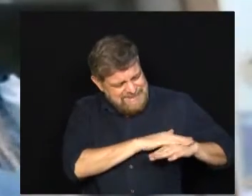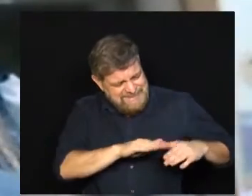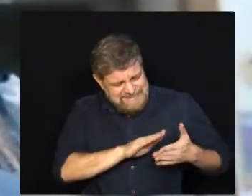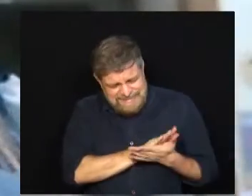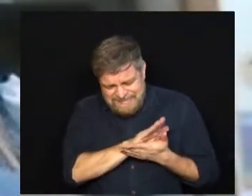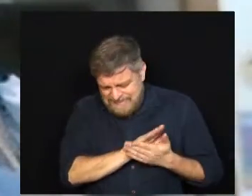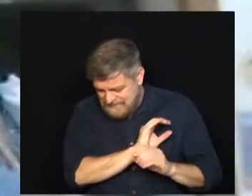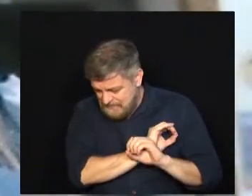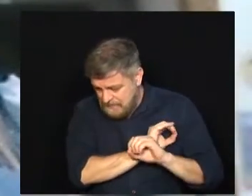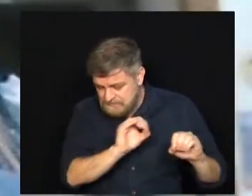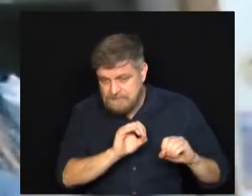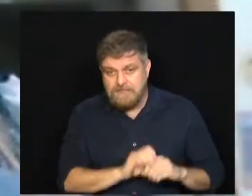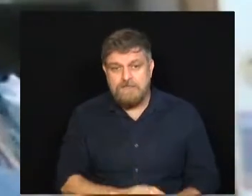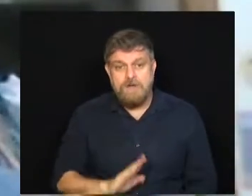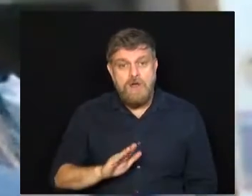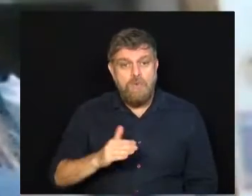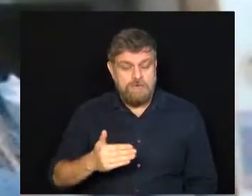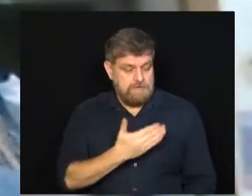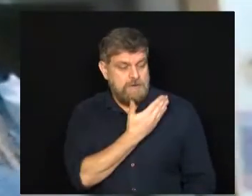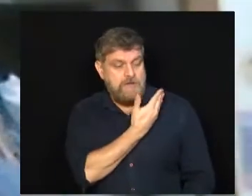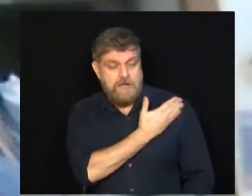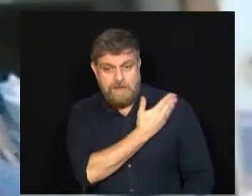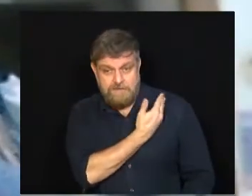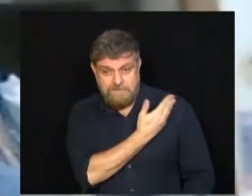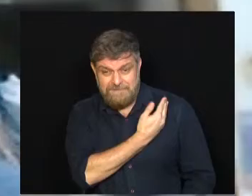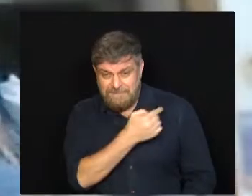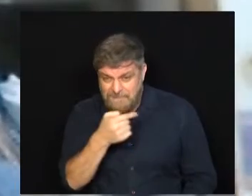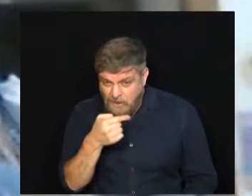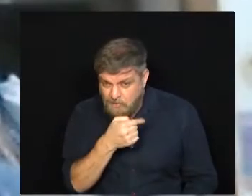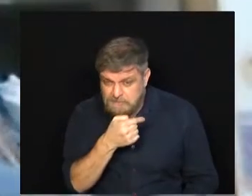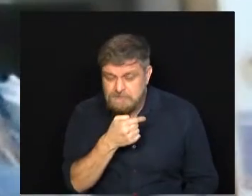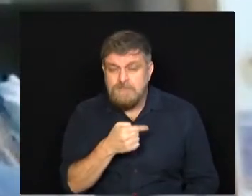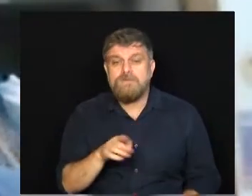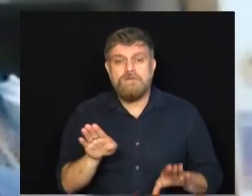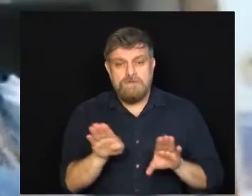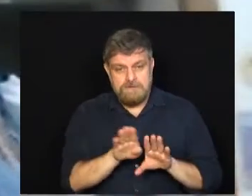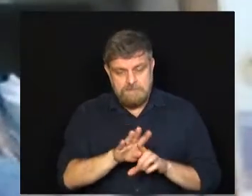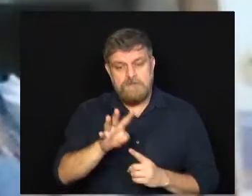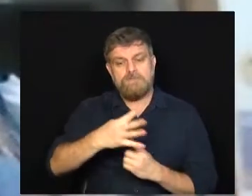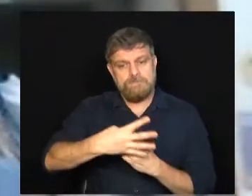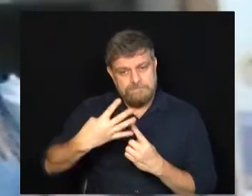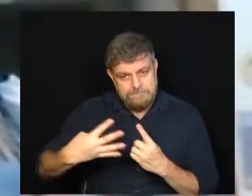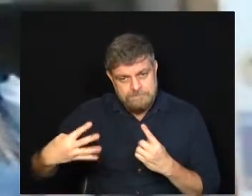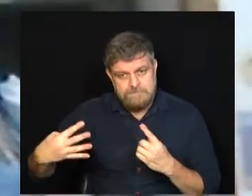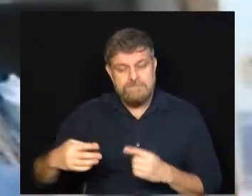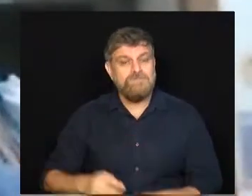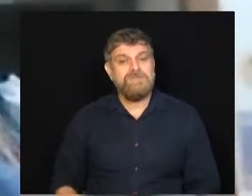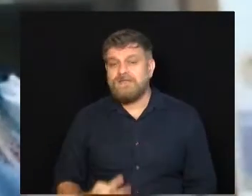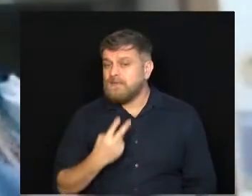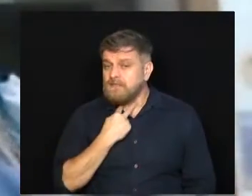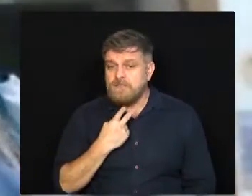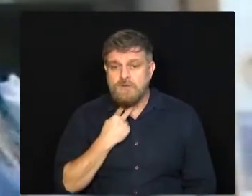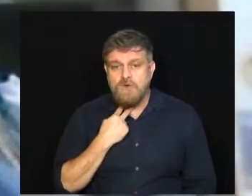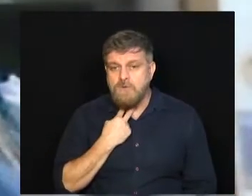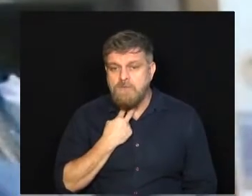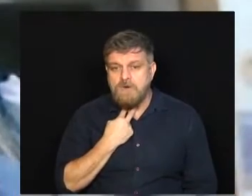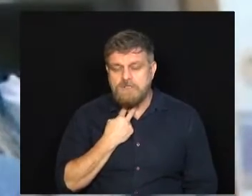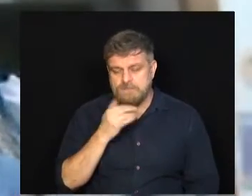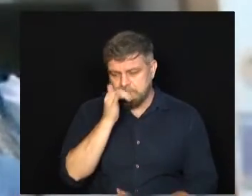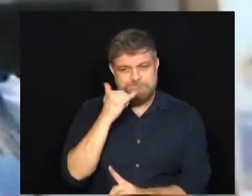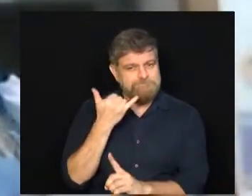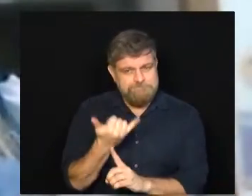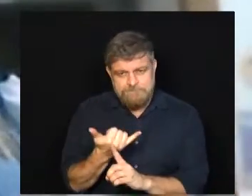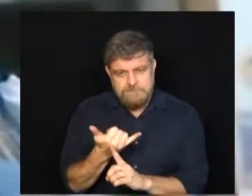de discriminação. Quando fala qualquer forma, está obviamente incluída a discriminação pelas questões de identidade de gênero e